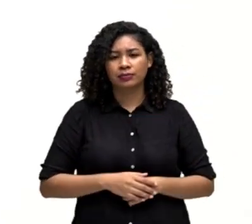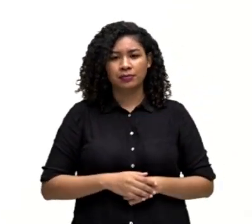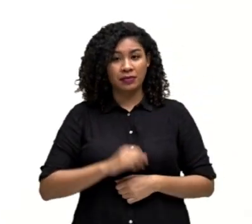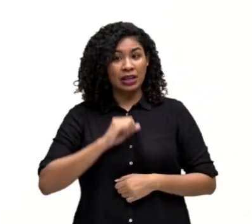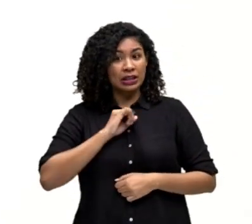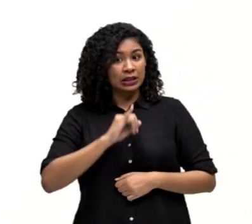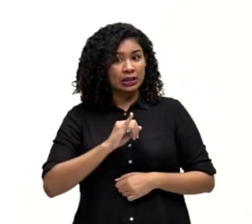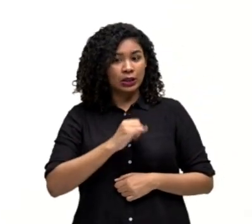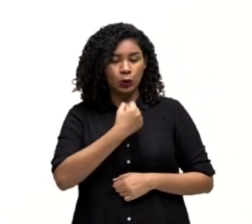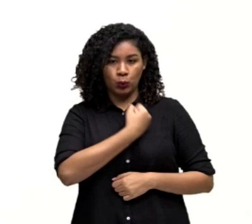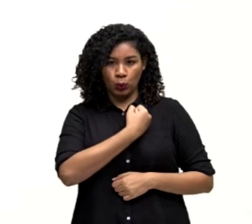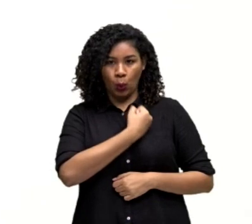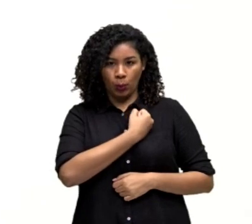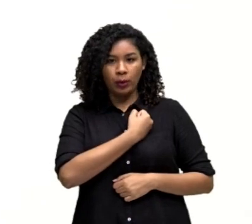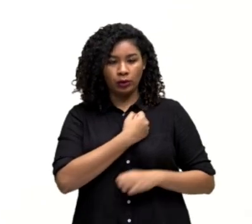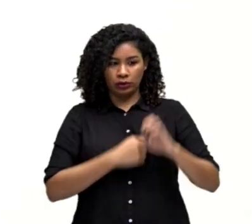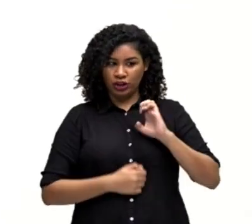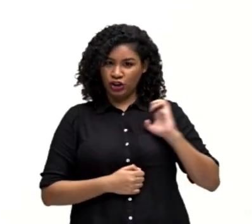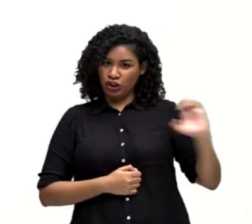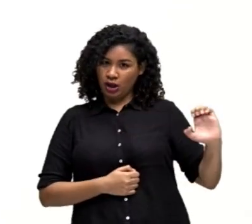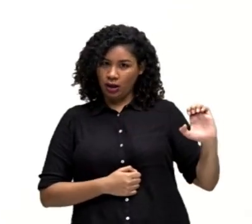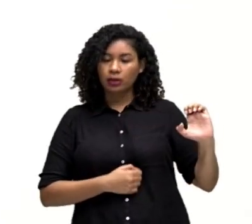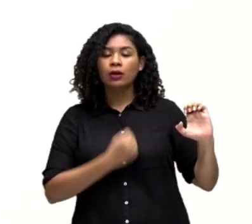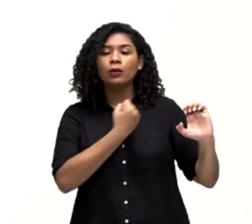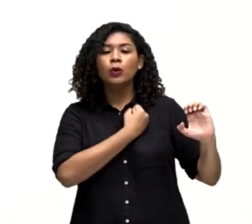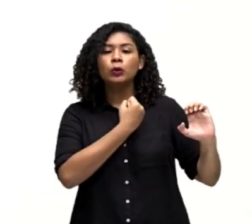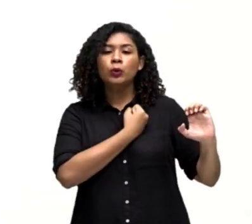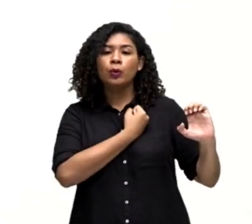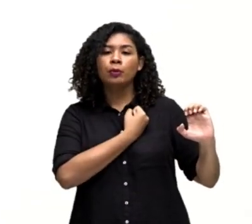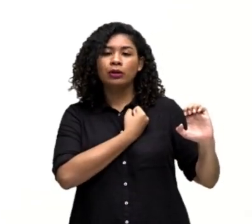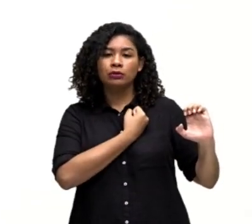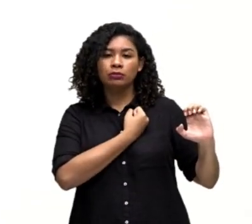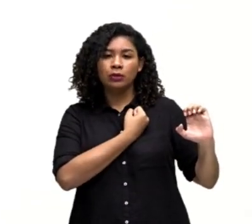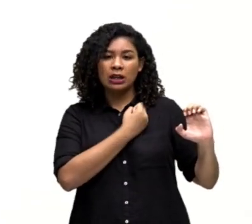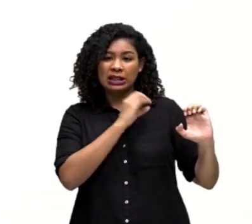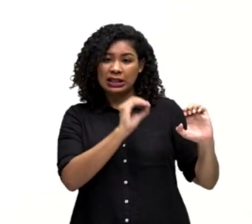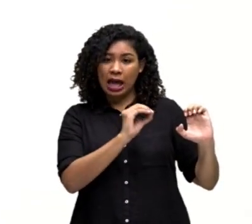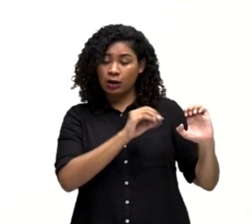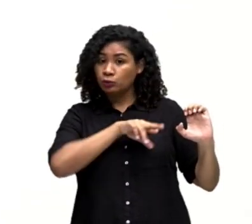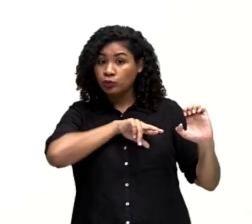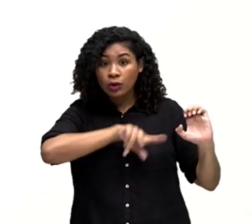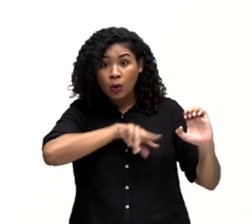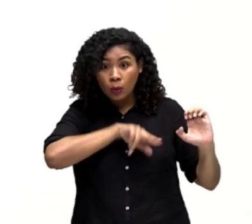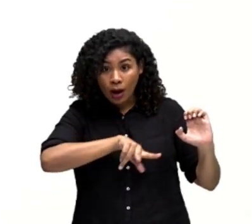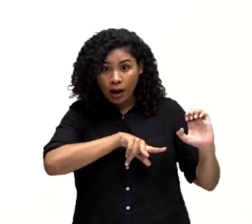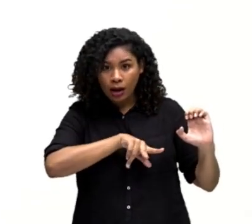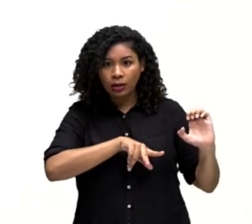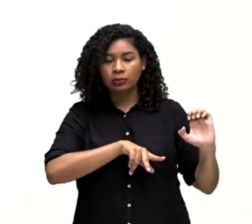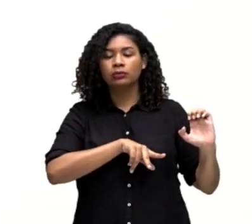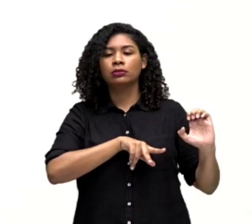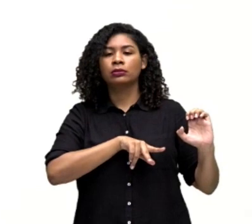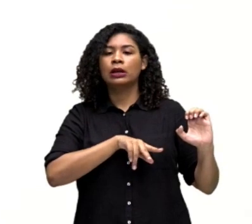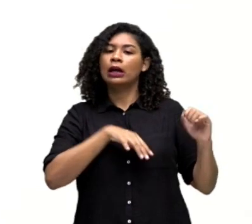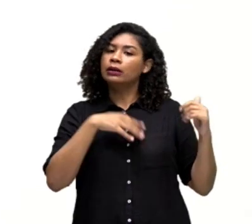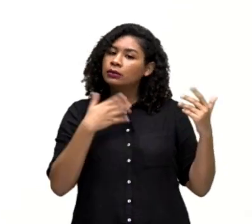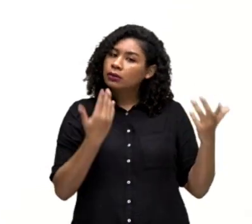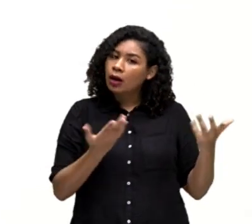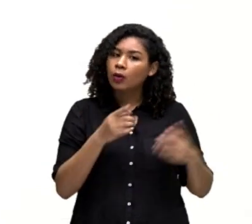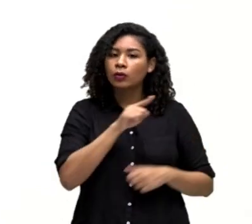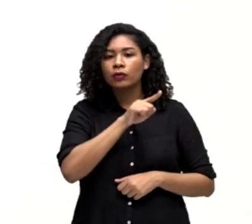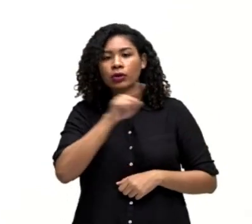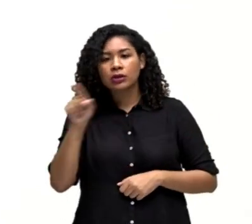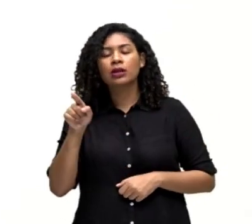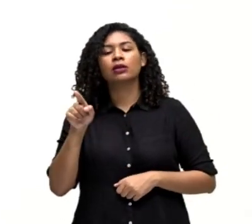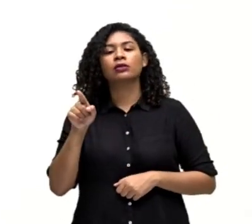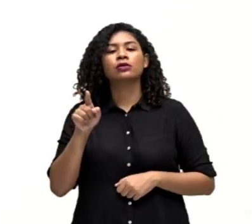de zero, ou seja, for qualquer valor a partir do número 1, você vai